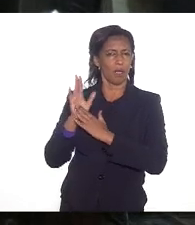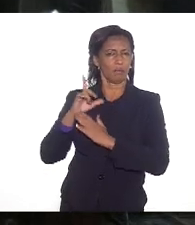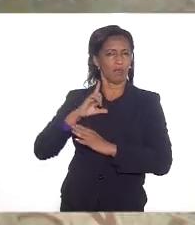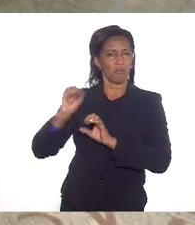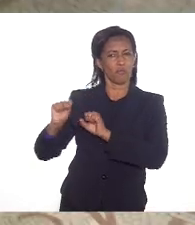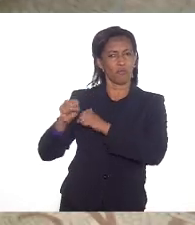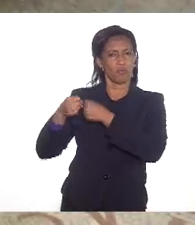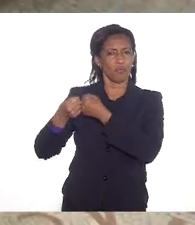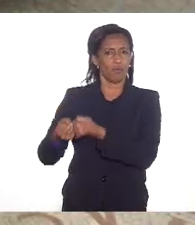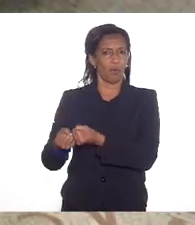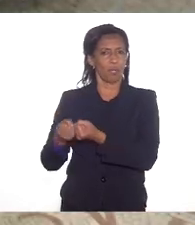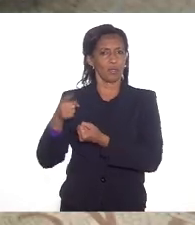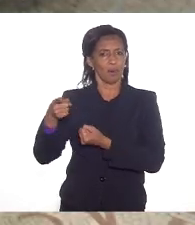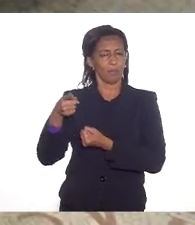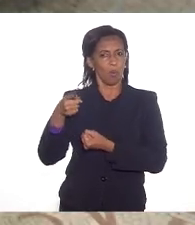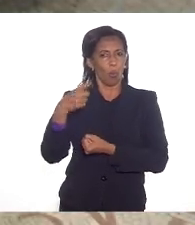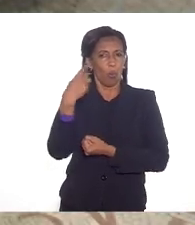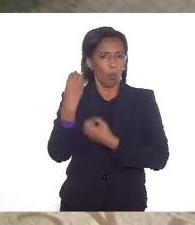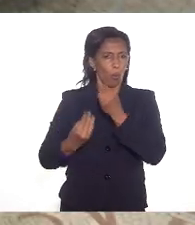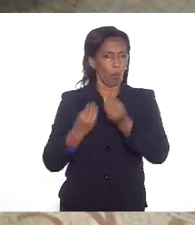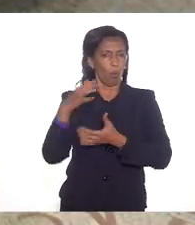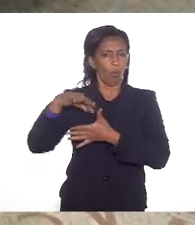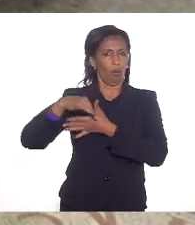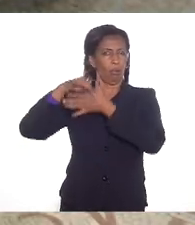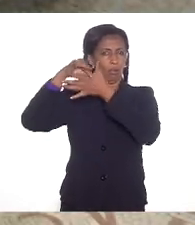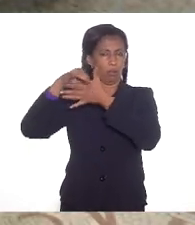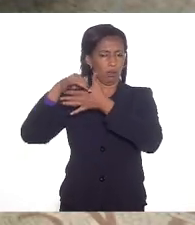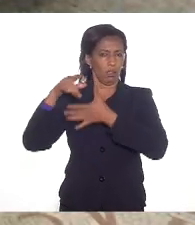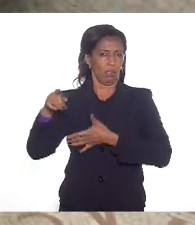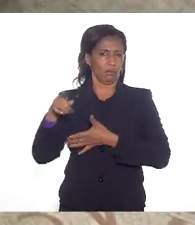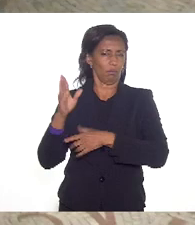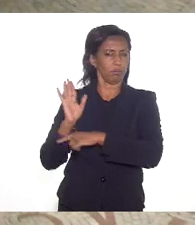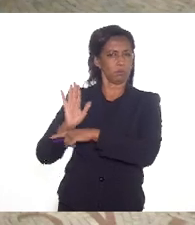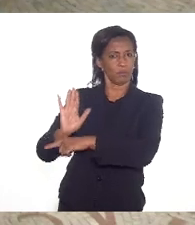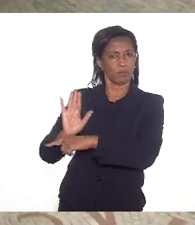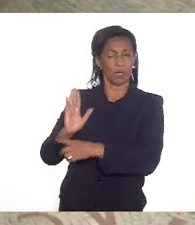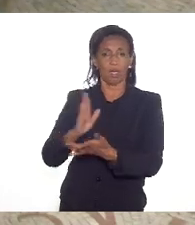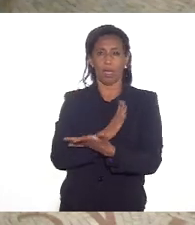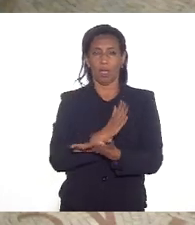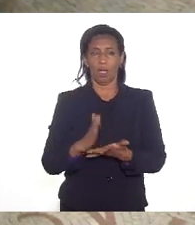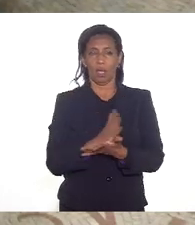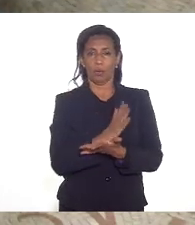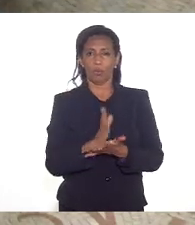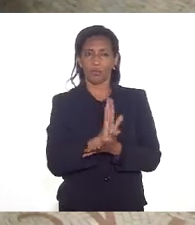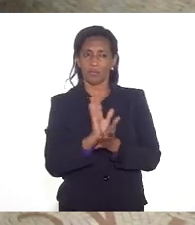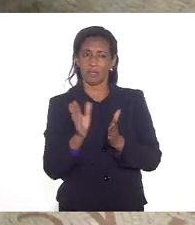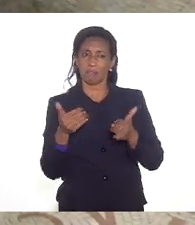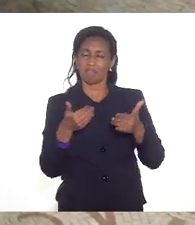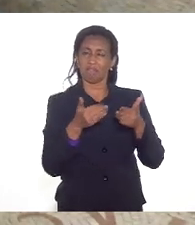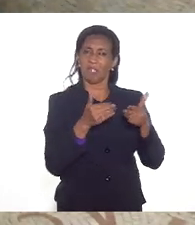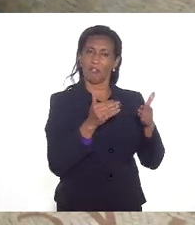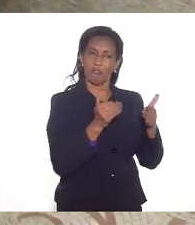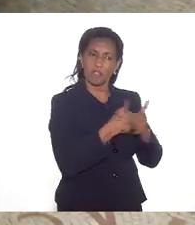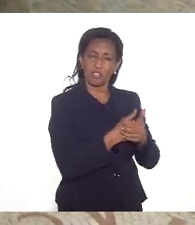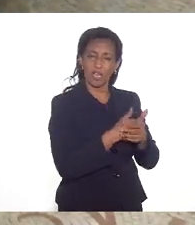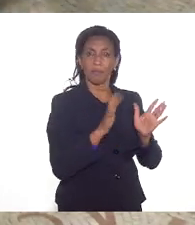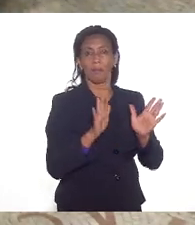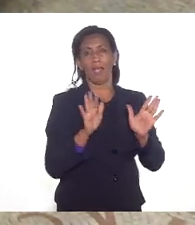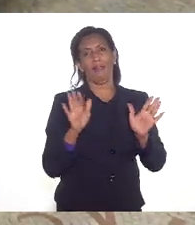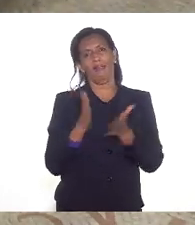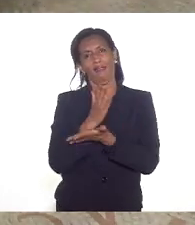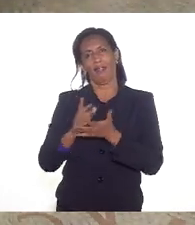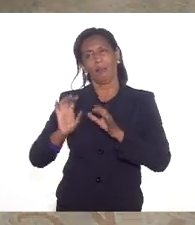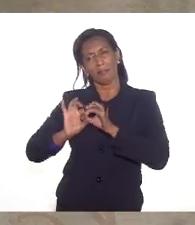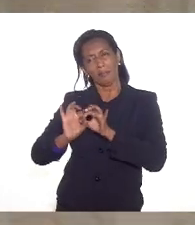potencializados sua atuação encontra o presidente muitas vezes em algumas vezes restritiva as mas na maioria